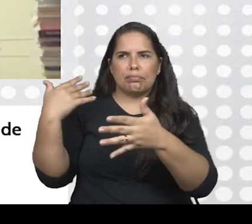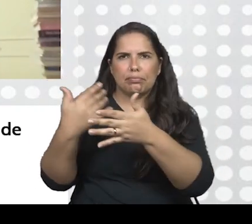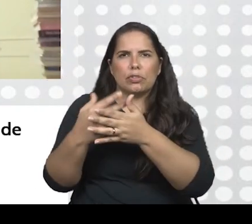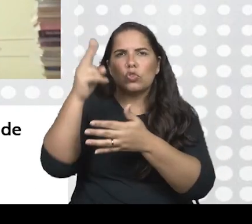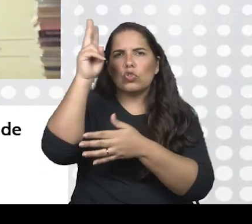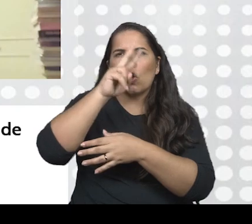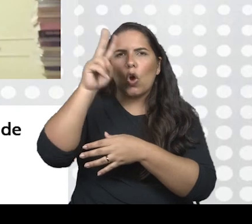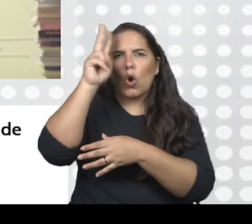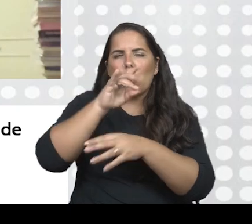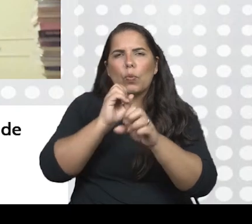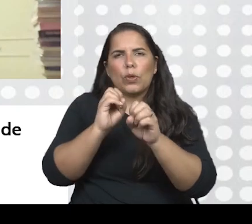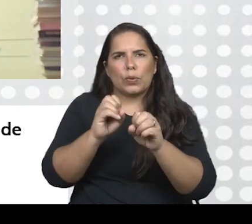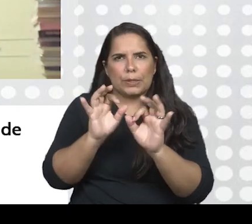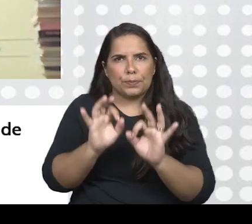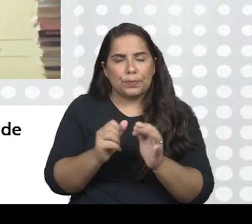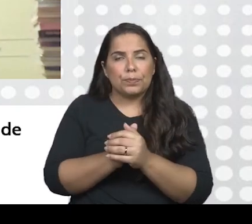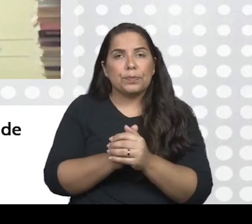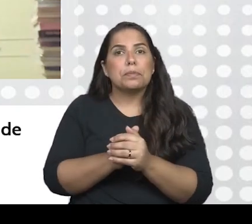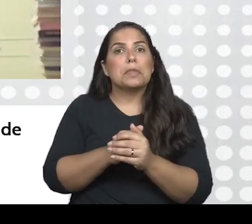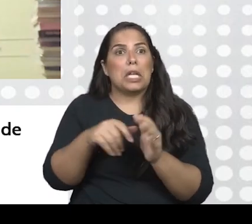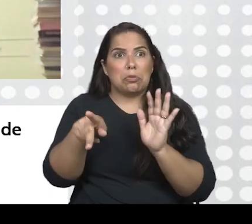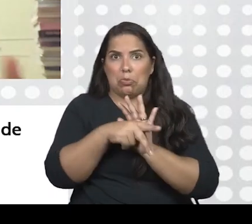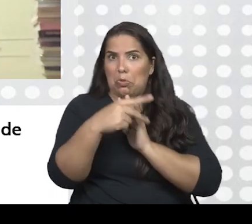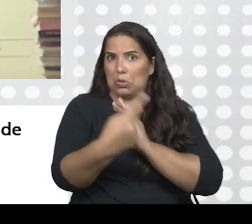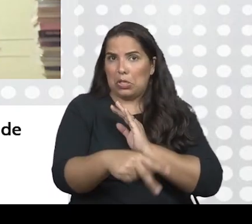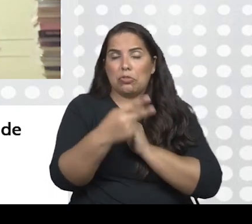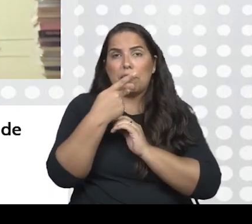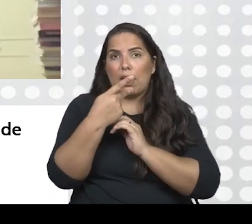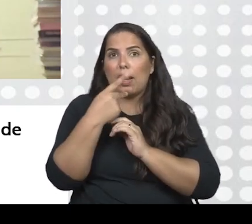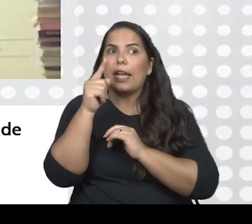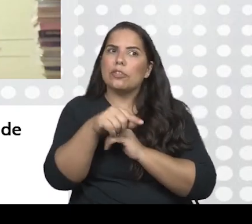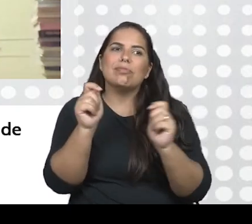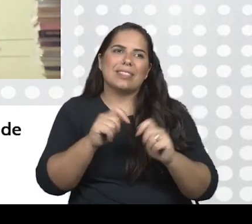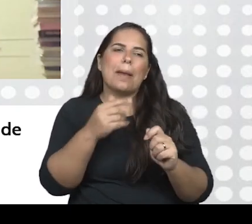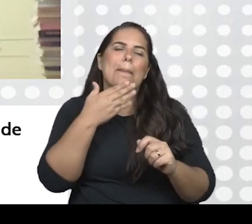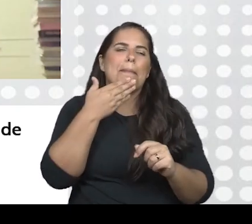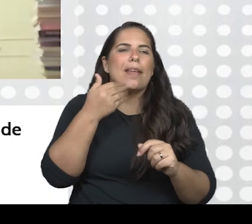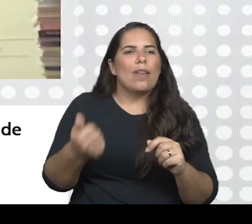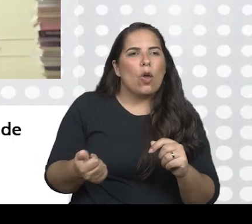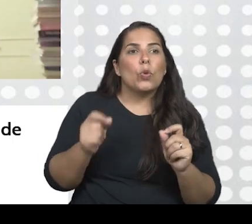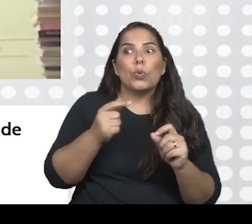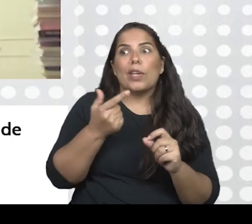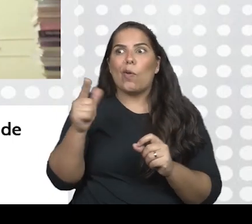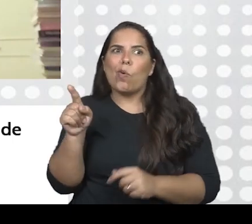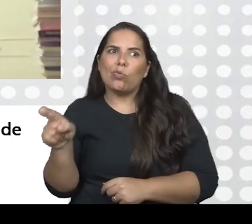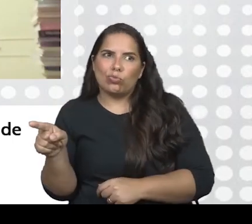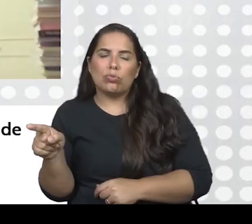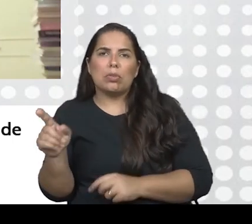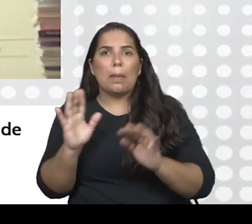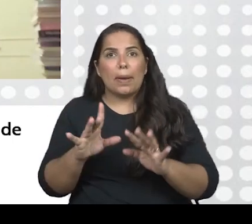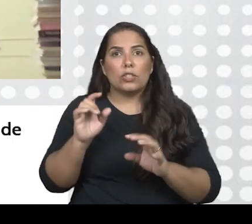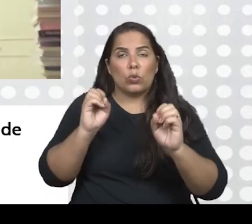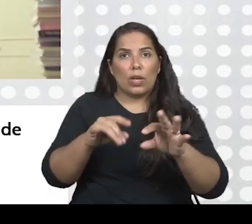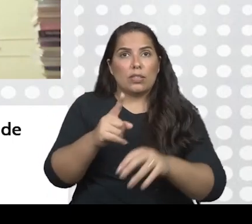um histórico com a educação. E eles mesmos nos dizem, olha, isso funciona melhor do que aquilo. Já